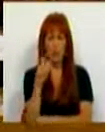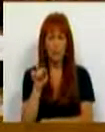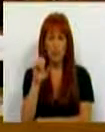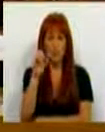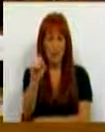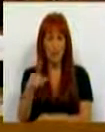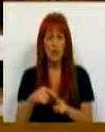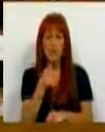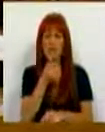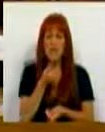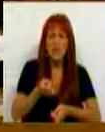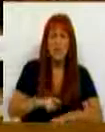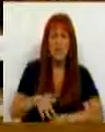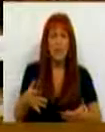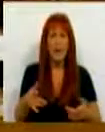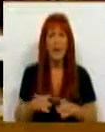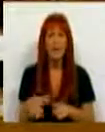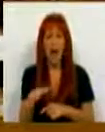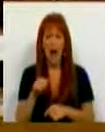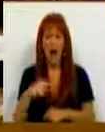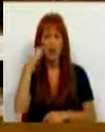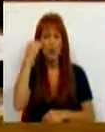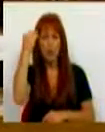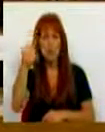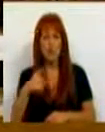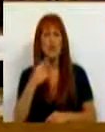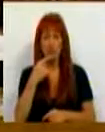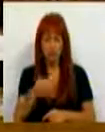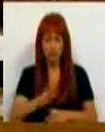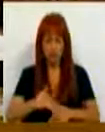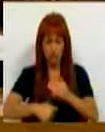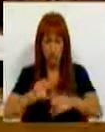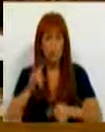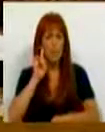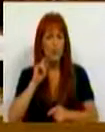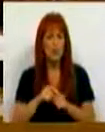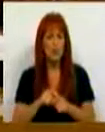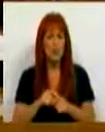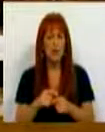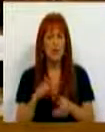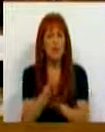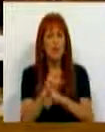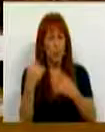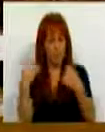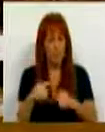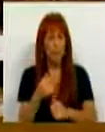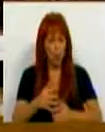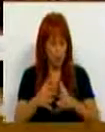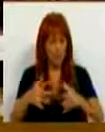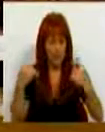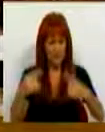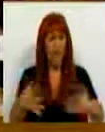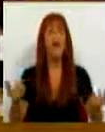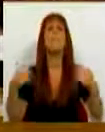4.0, medidas também na área do turismo que já avançámos, importantes para um setor que está a ter um bom